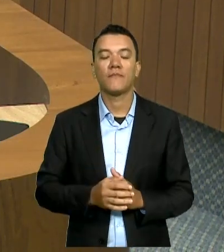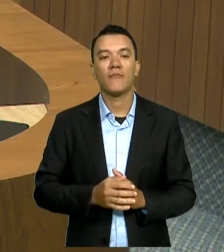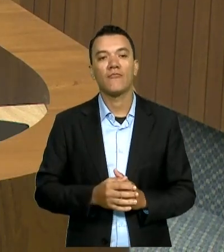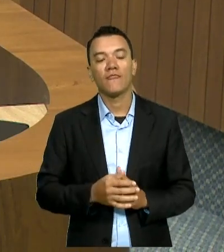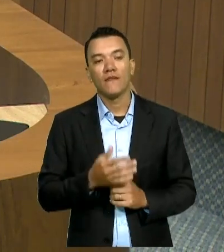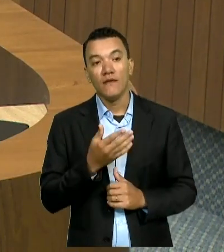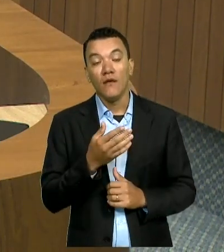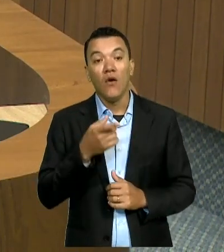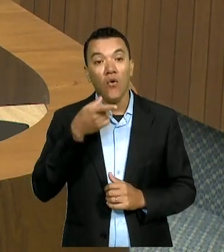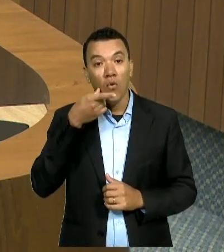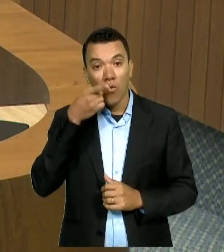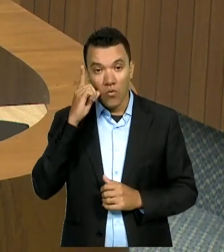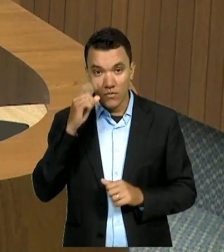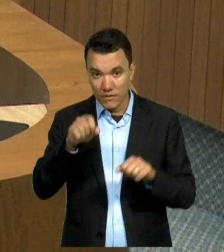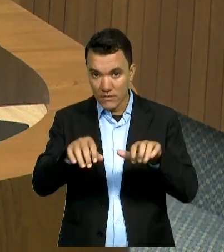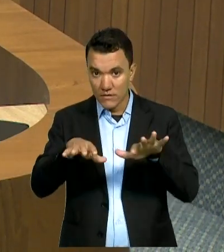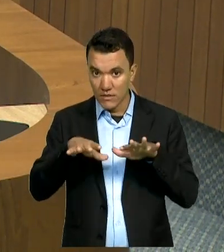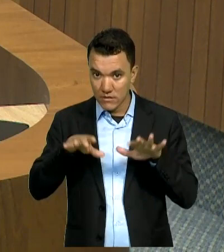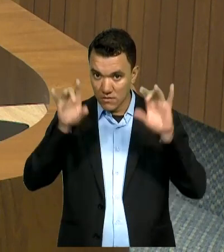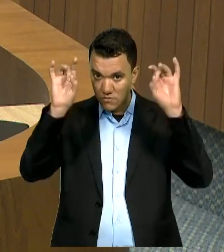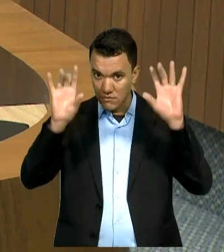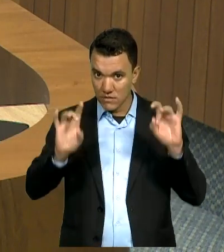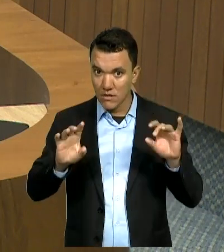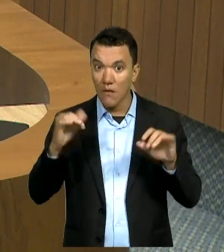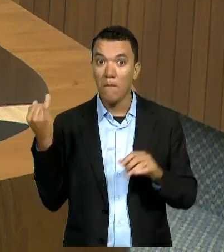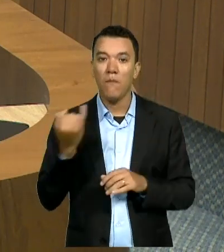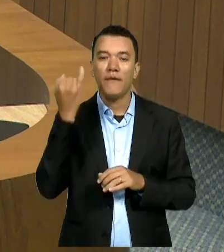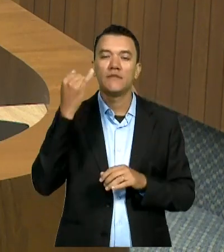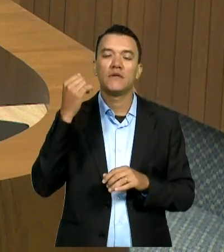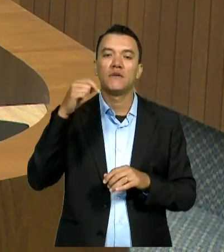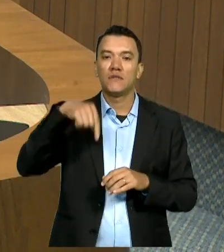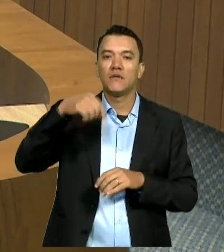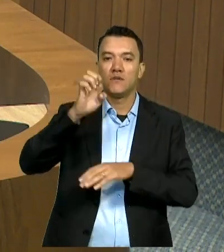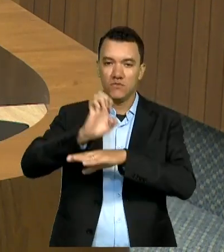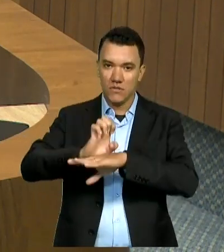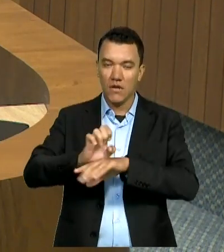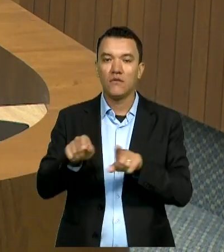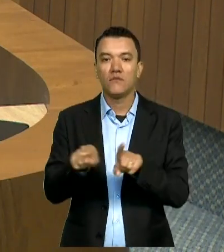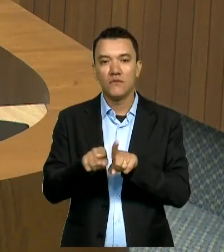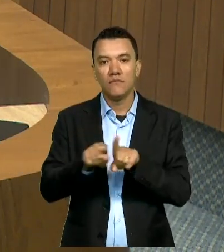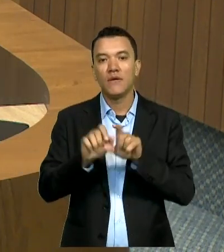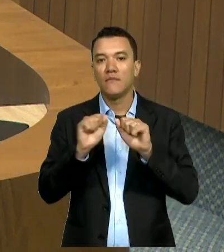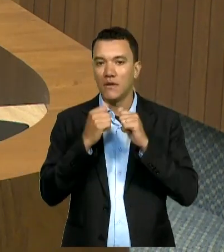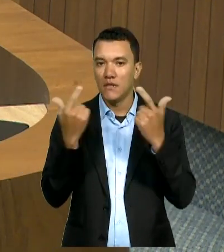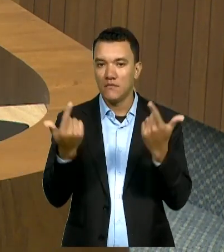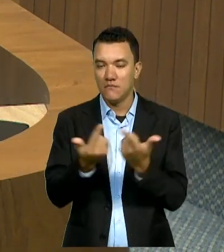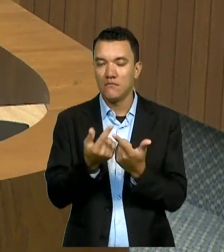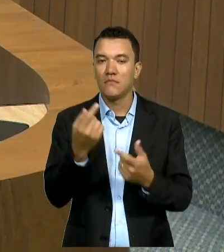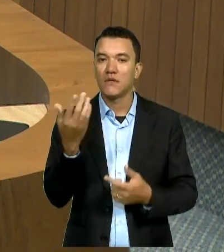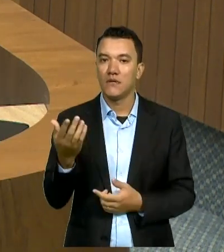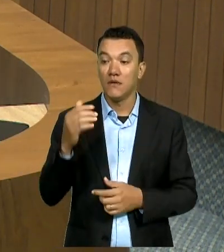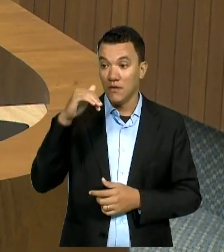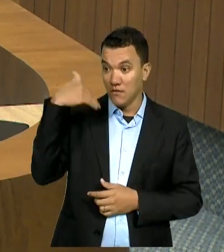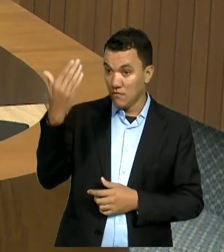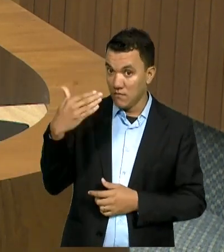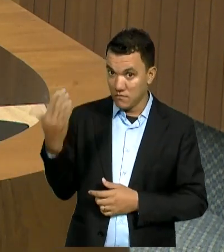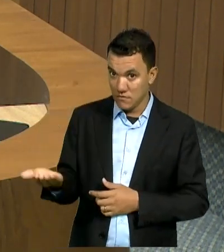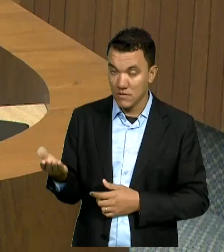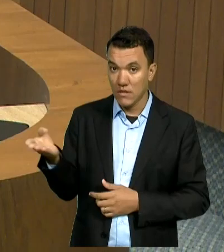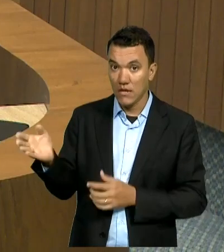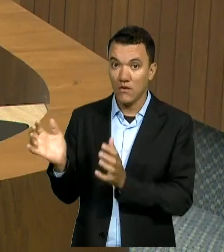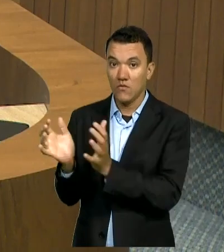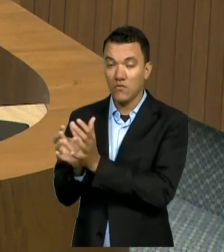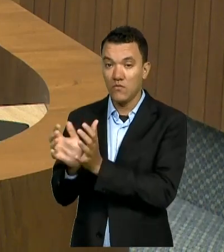sessão solene muito importante para o nosso Estado e para a nossa casa. Sessão solene essa, onde homenageamos o MST,